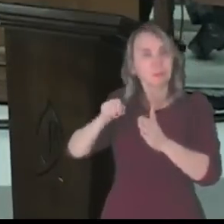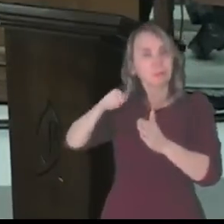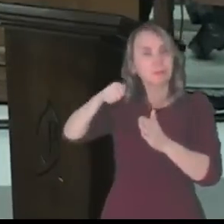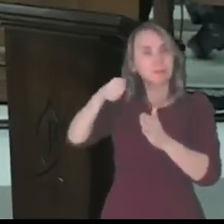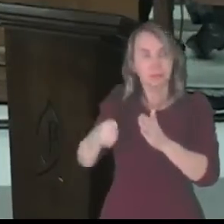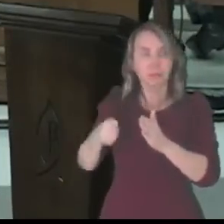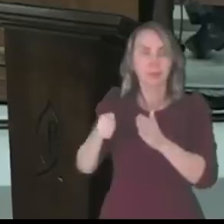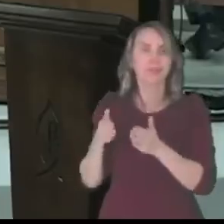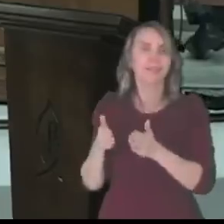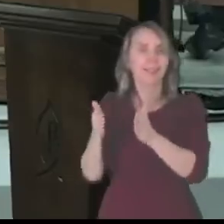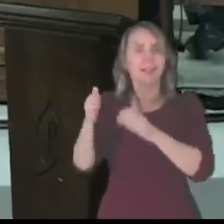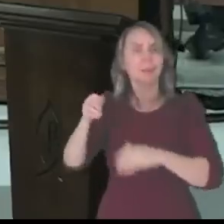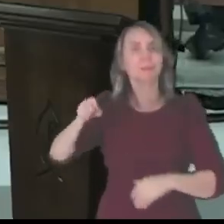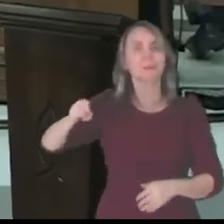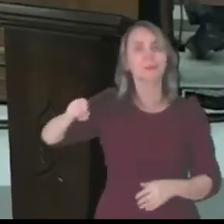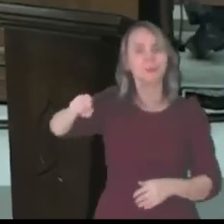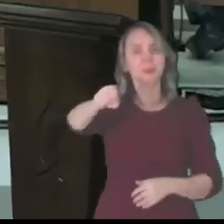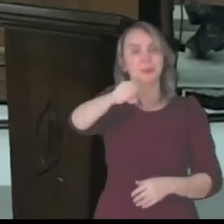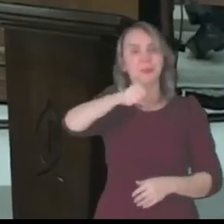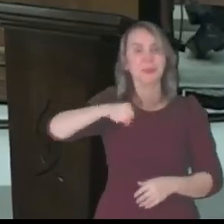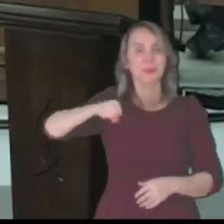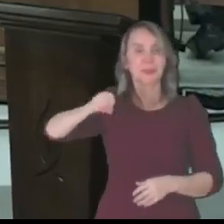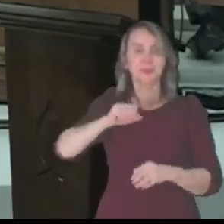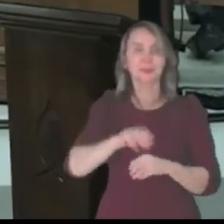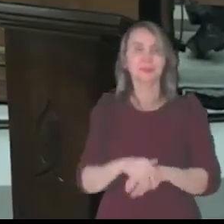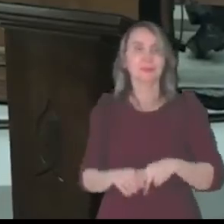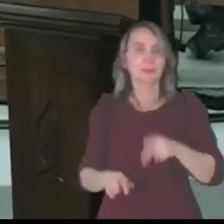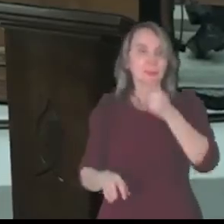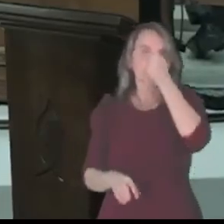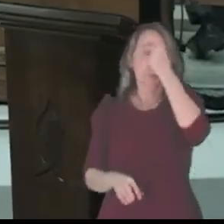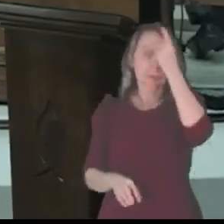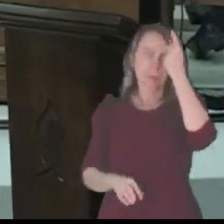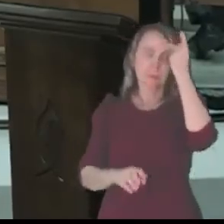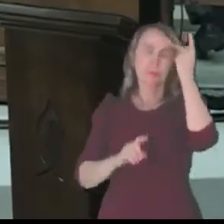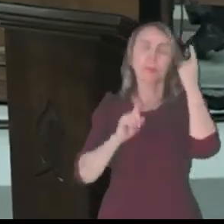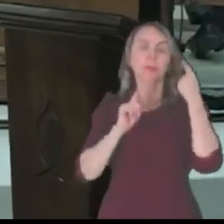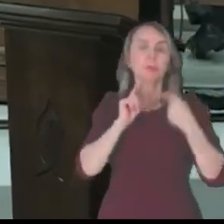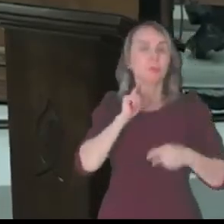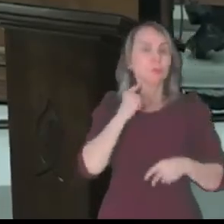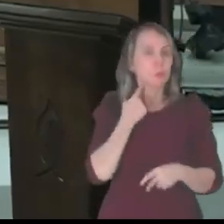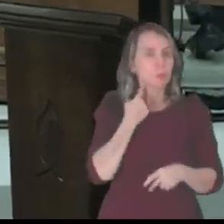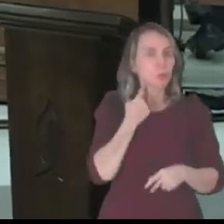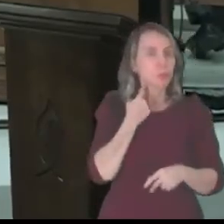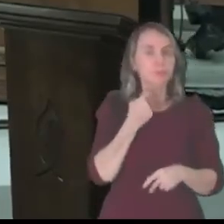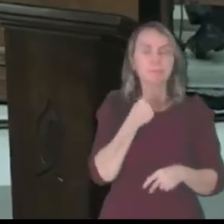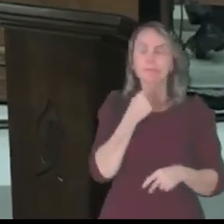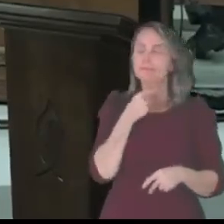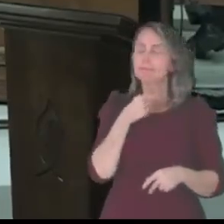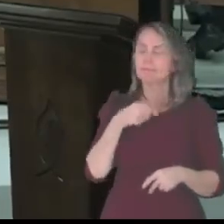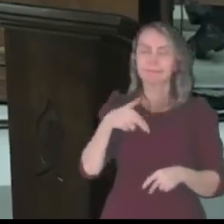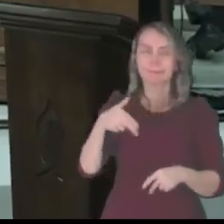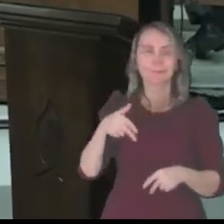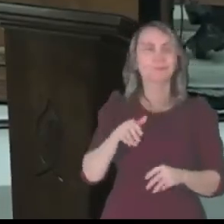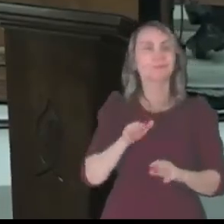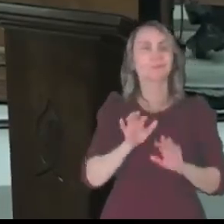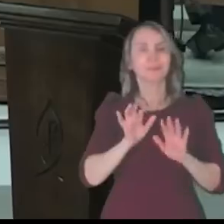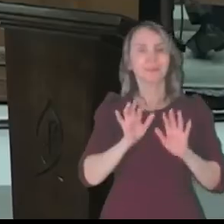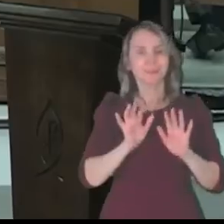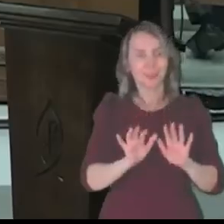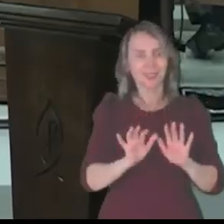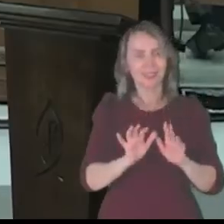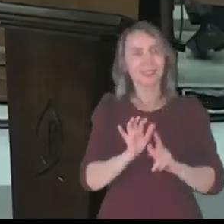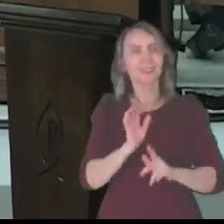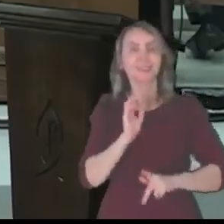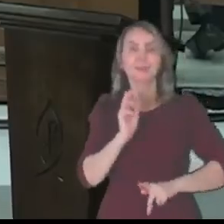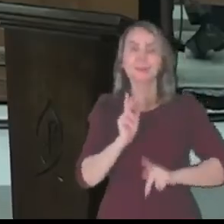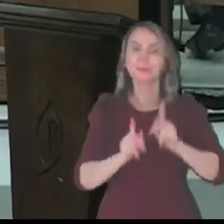santo o imundo não passará por ele mas será para o